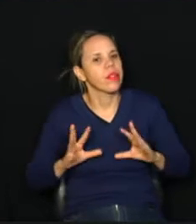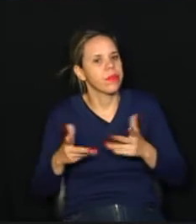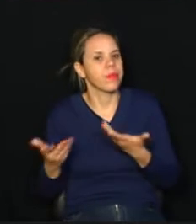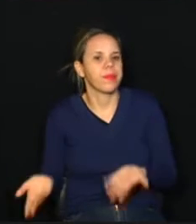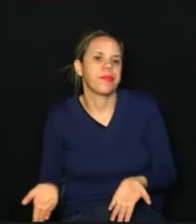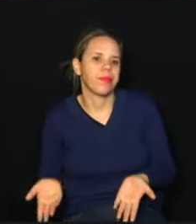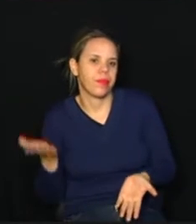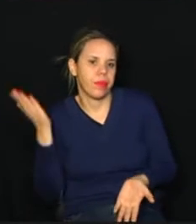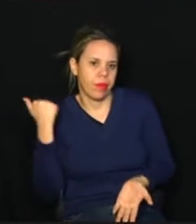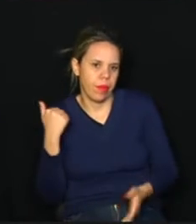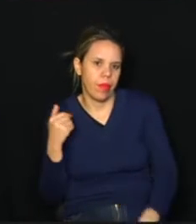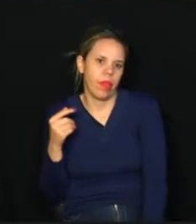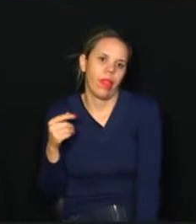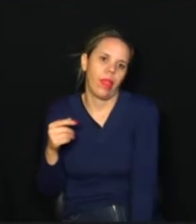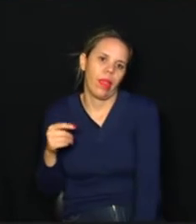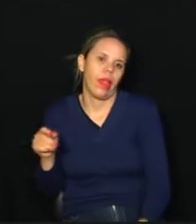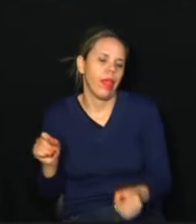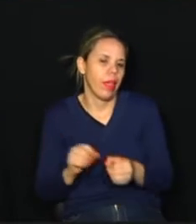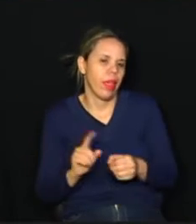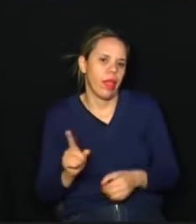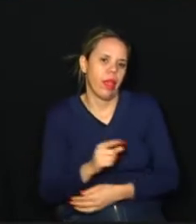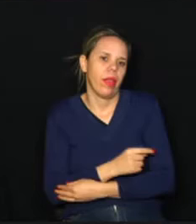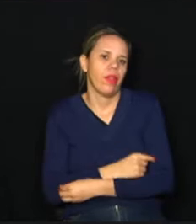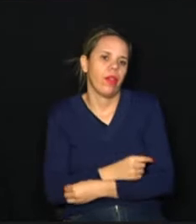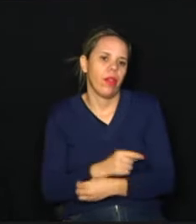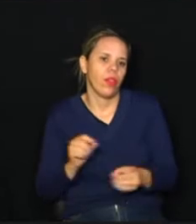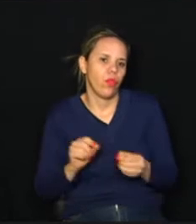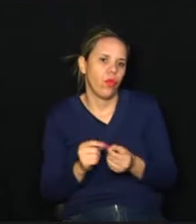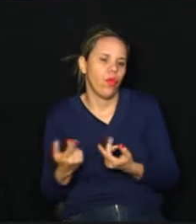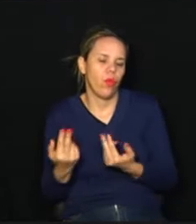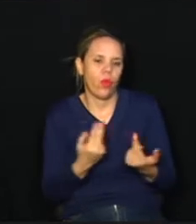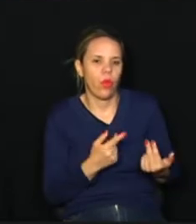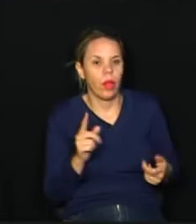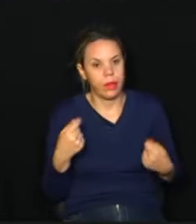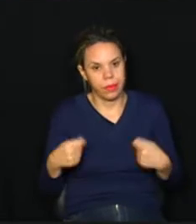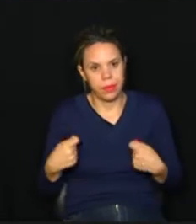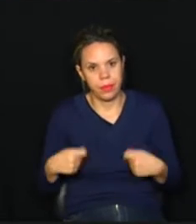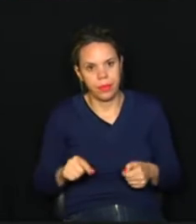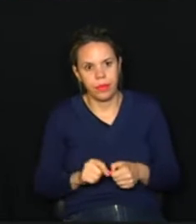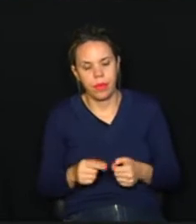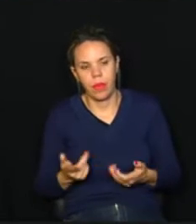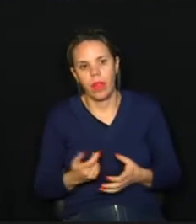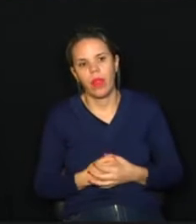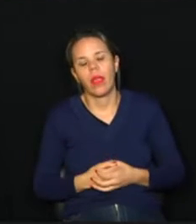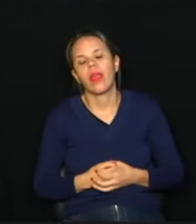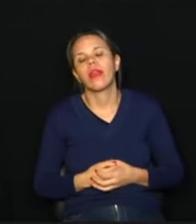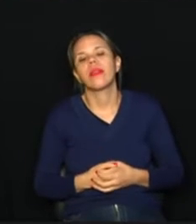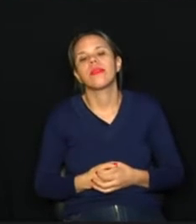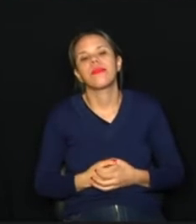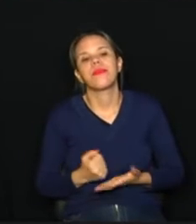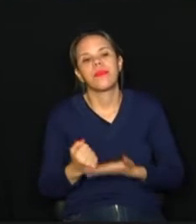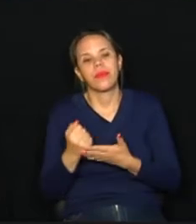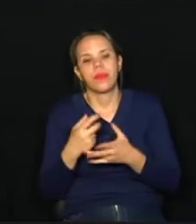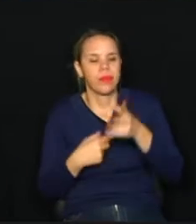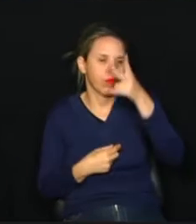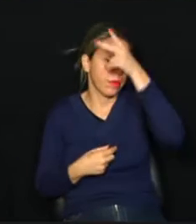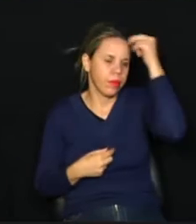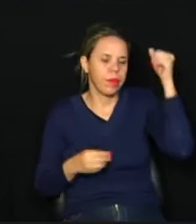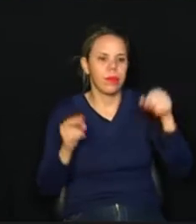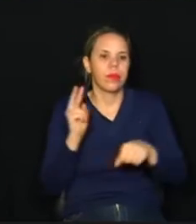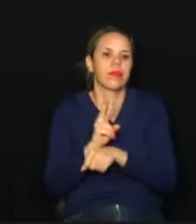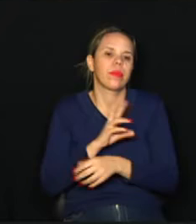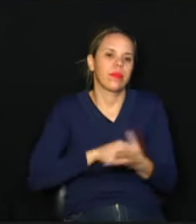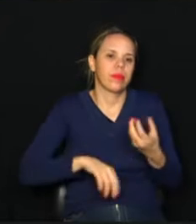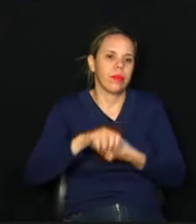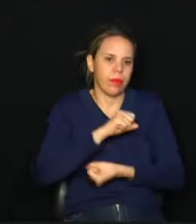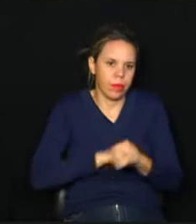Eu sei que faz, mas não faz da forma que é necessário fazer para o bem público e para a sustentabilidade